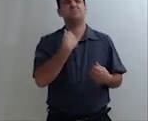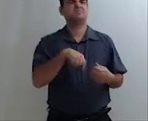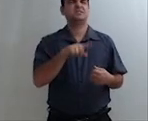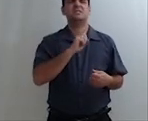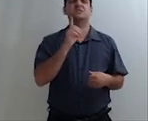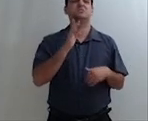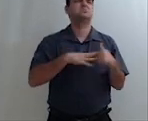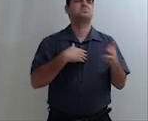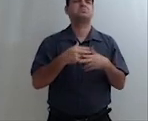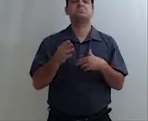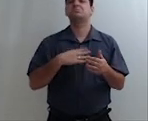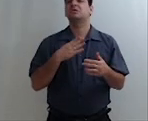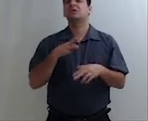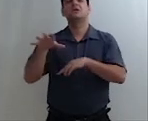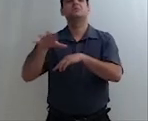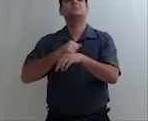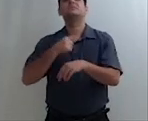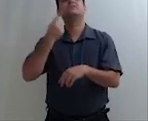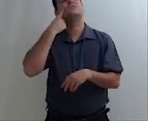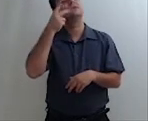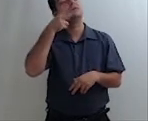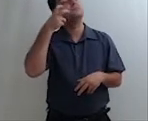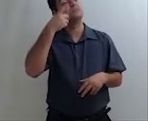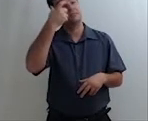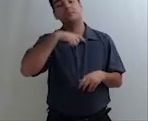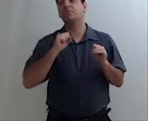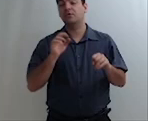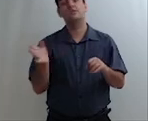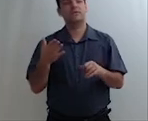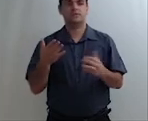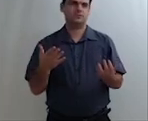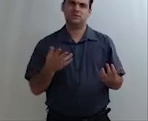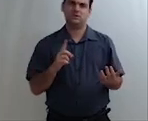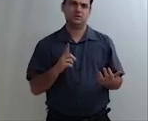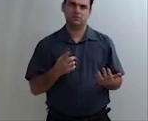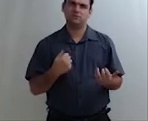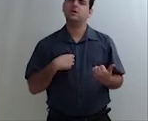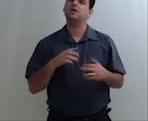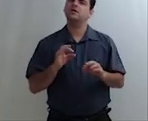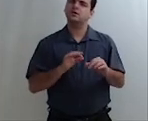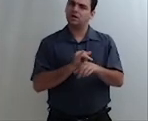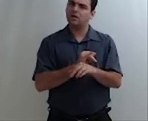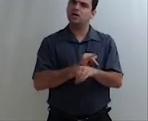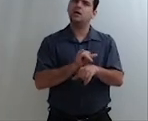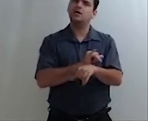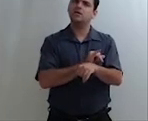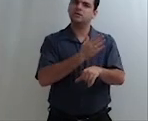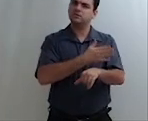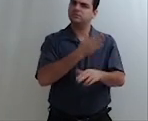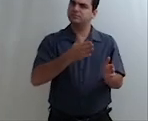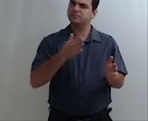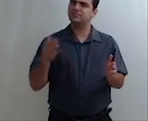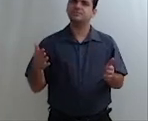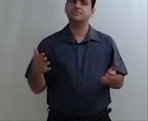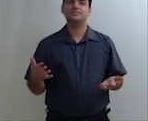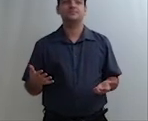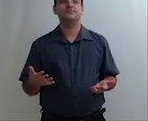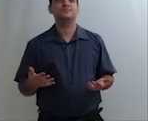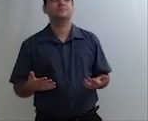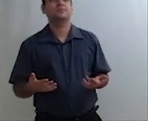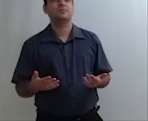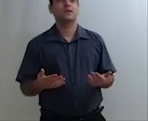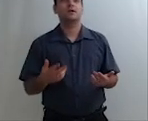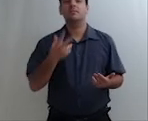a admissão da autoria e aqui estabeleço até algo que me pareceu necessário colegas Como regra objetiva e de